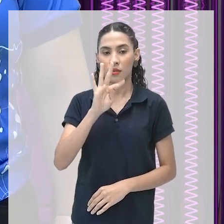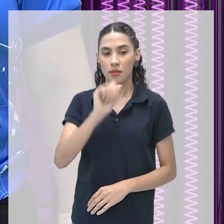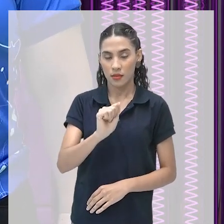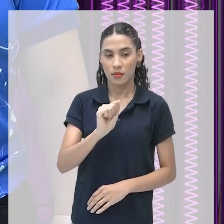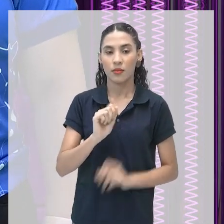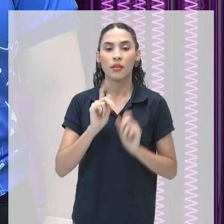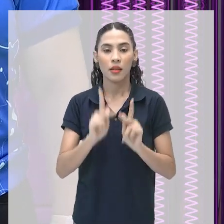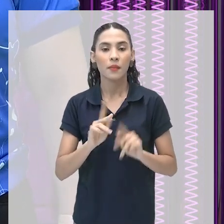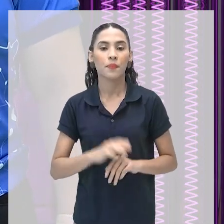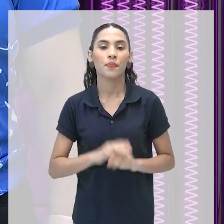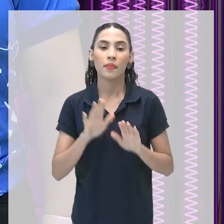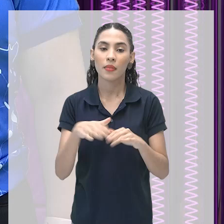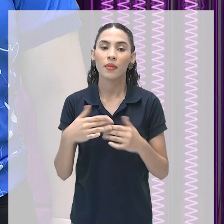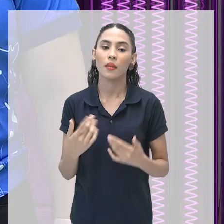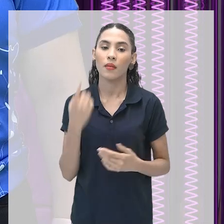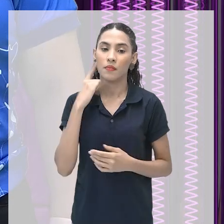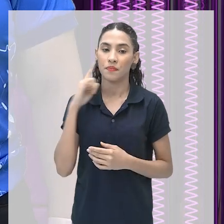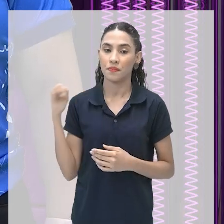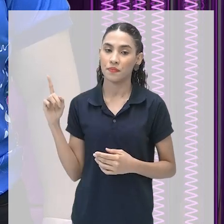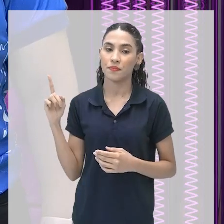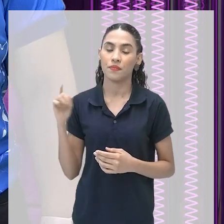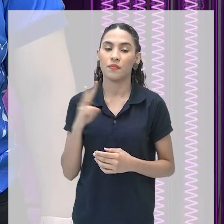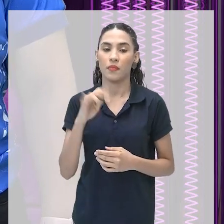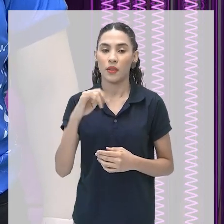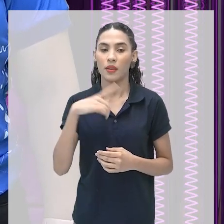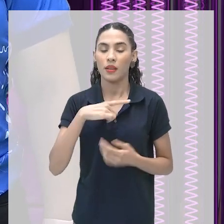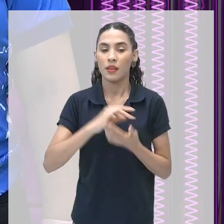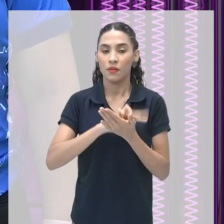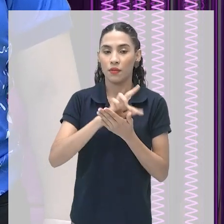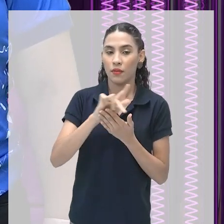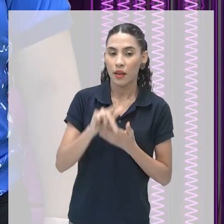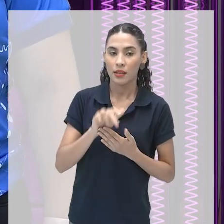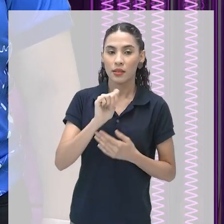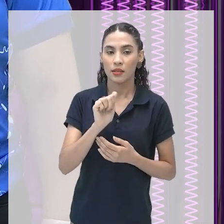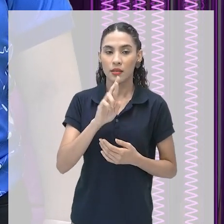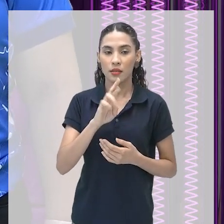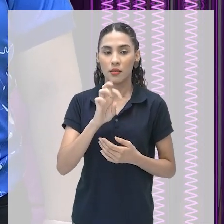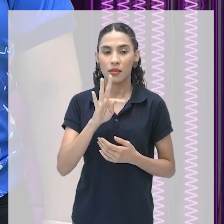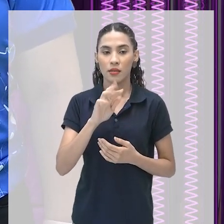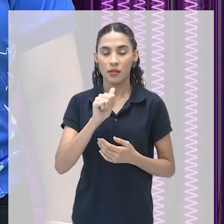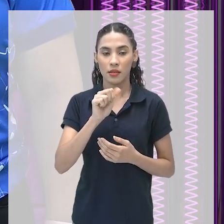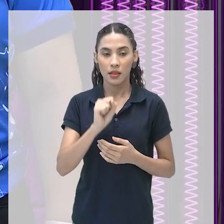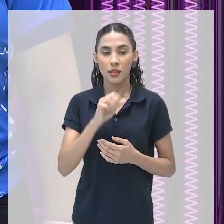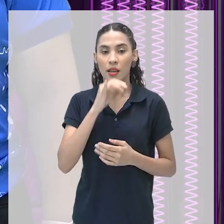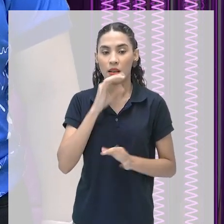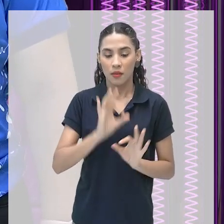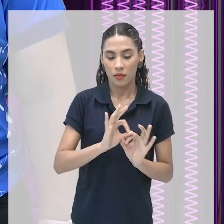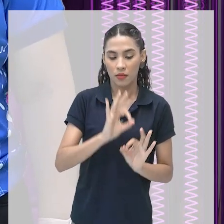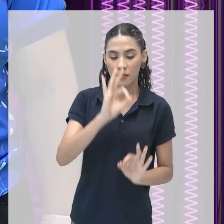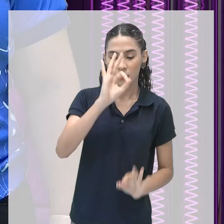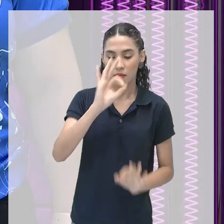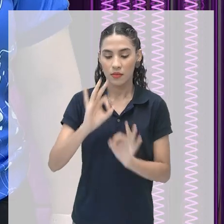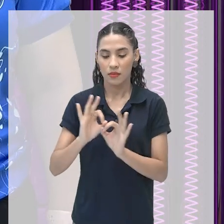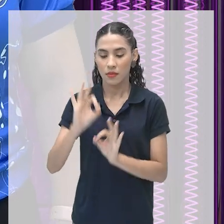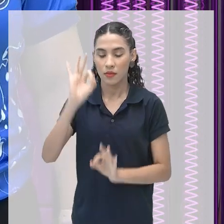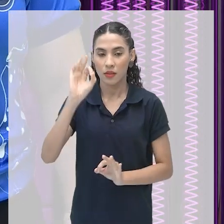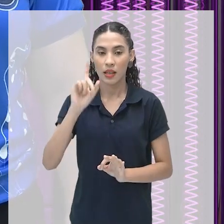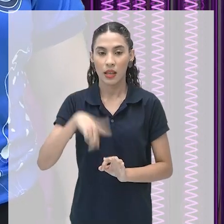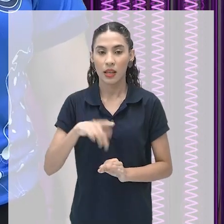baixo. Então, nesse prisma vai ter várias arestas laterais, né? Cada risquinho desse é uma